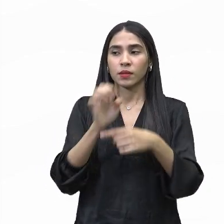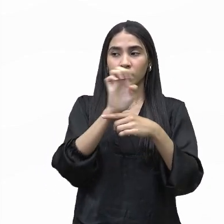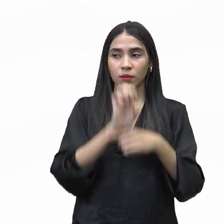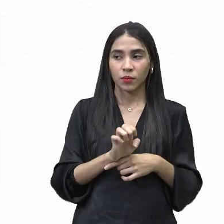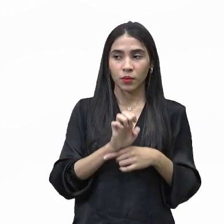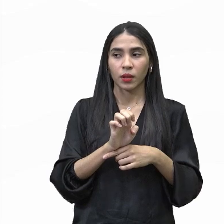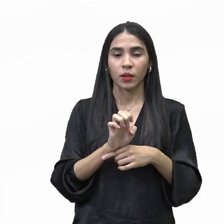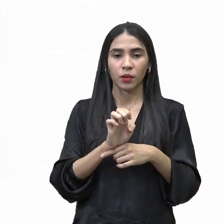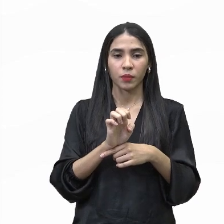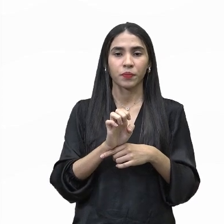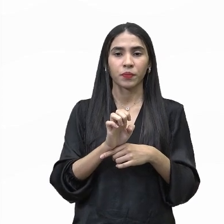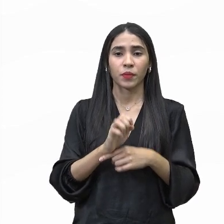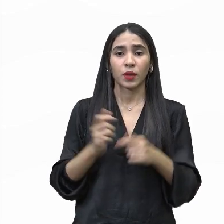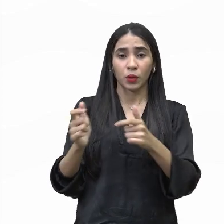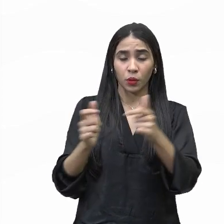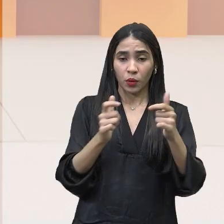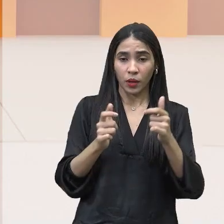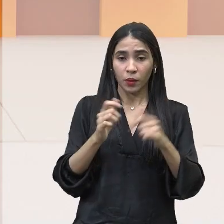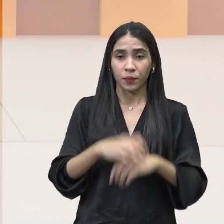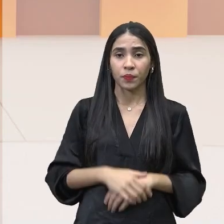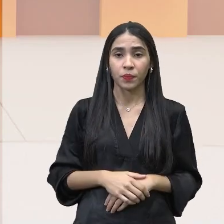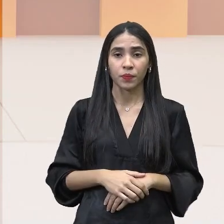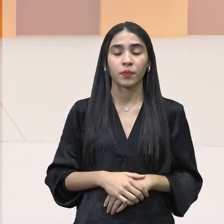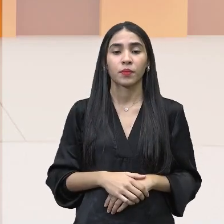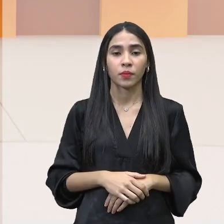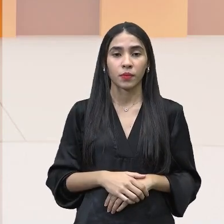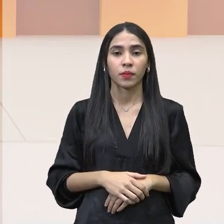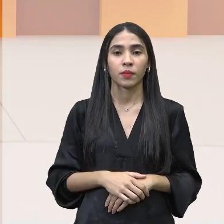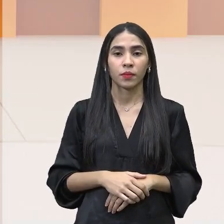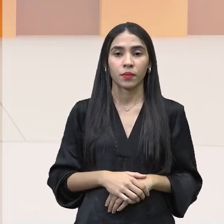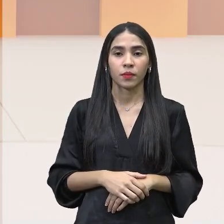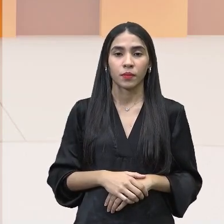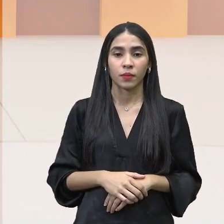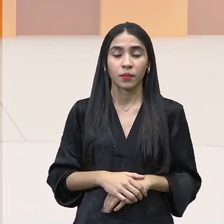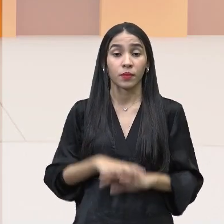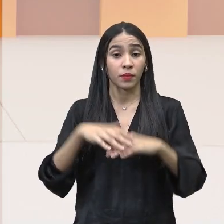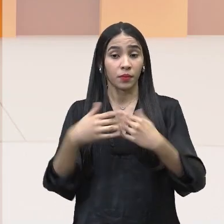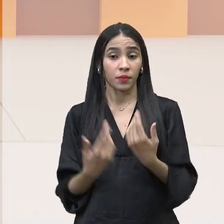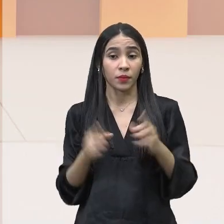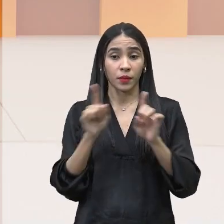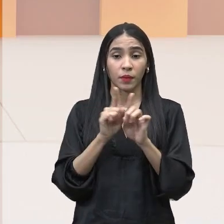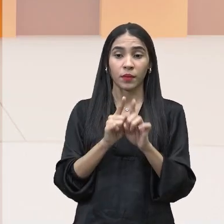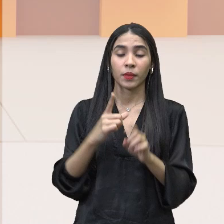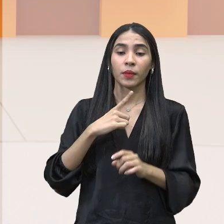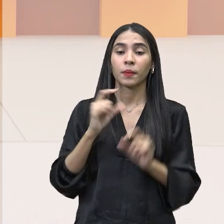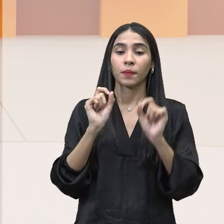desenvolvimento estadual e local. É isso? Muito bem. E aí nós temos